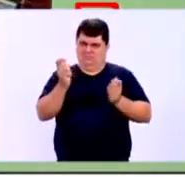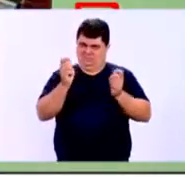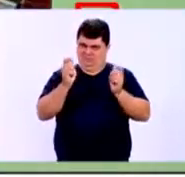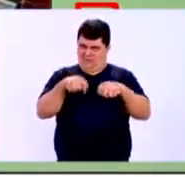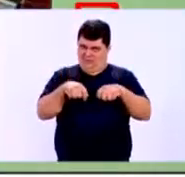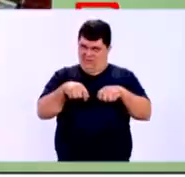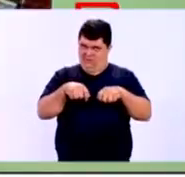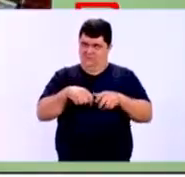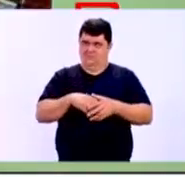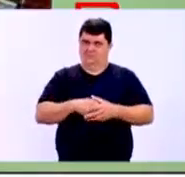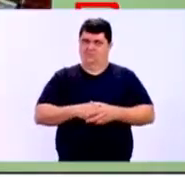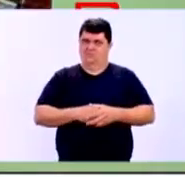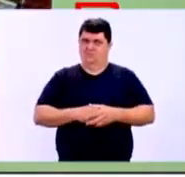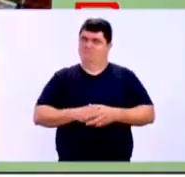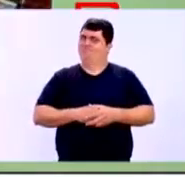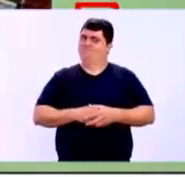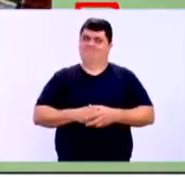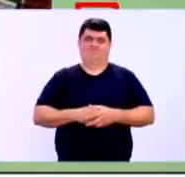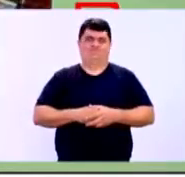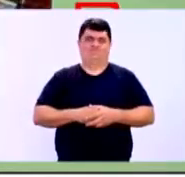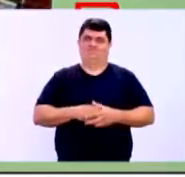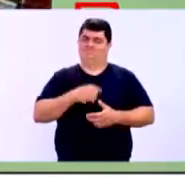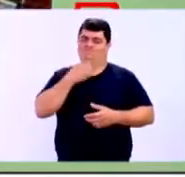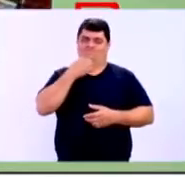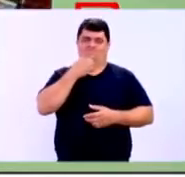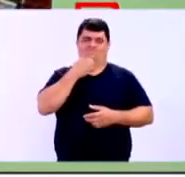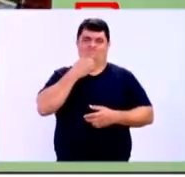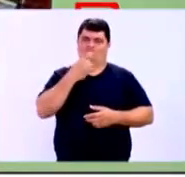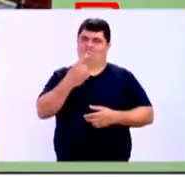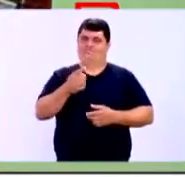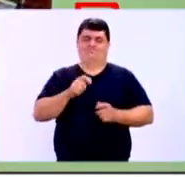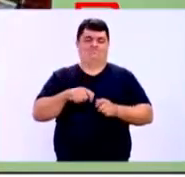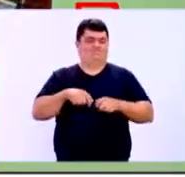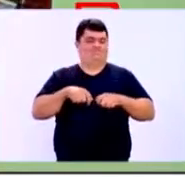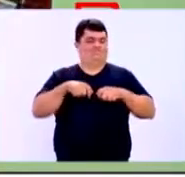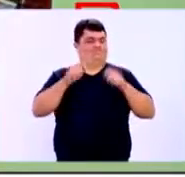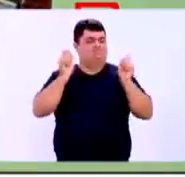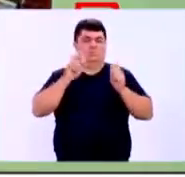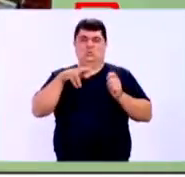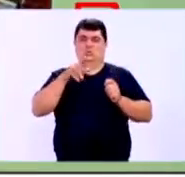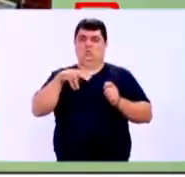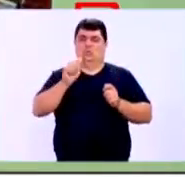contar manualmente isso aqui. Como seria?